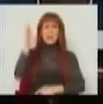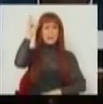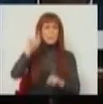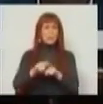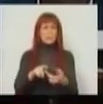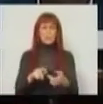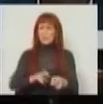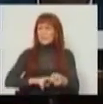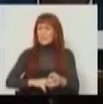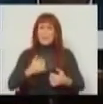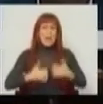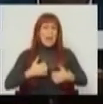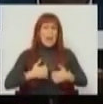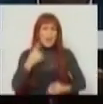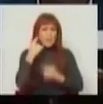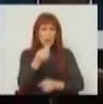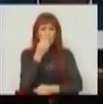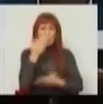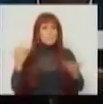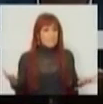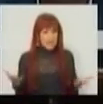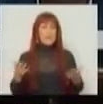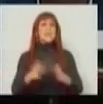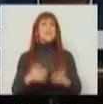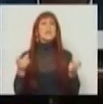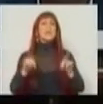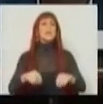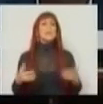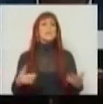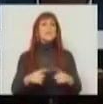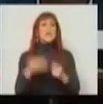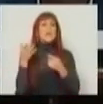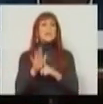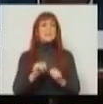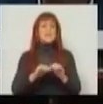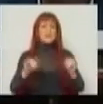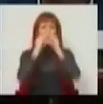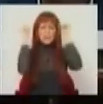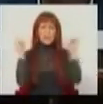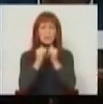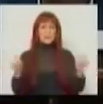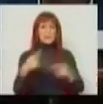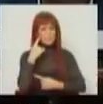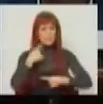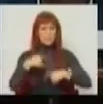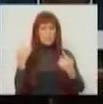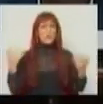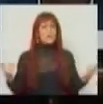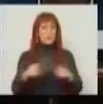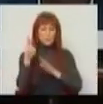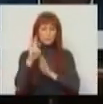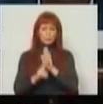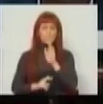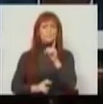sementes desesperados em busca de comida e também exemplos a nível internacional que mostram que a